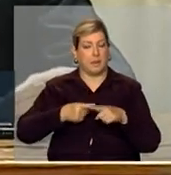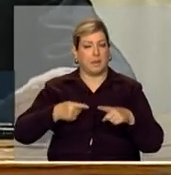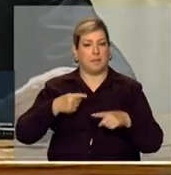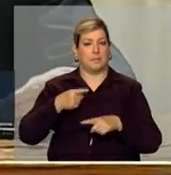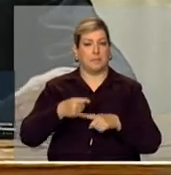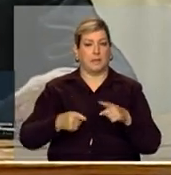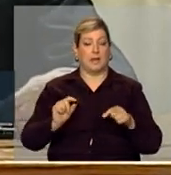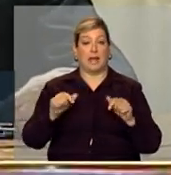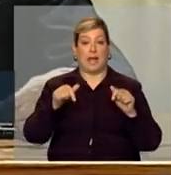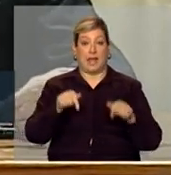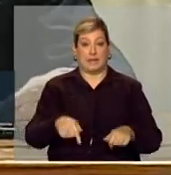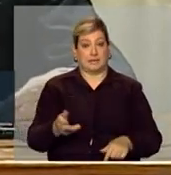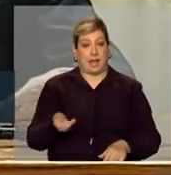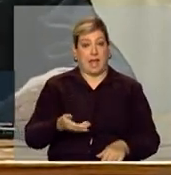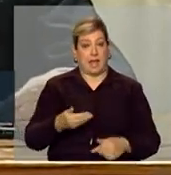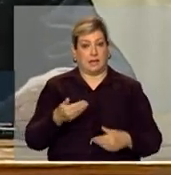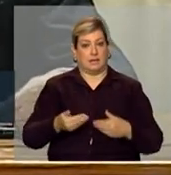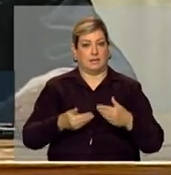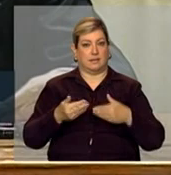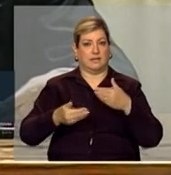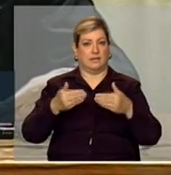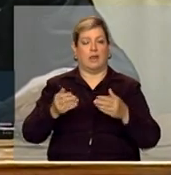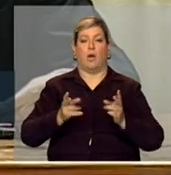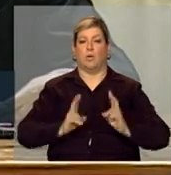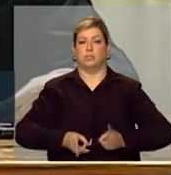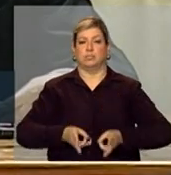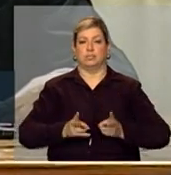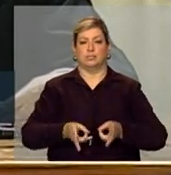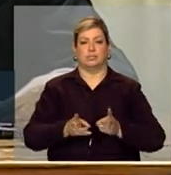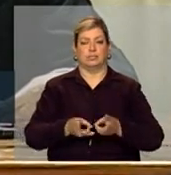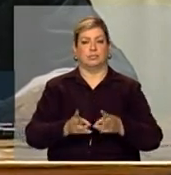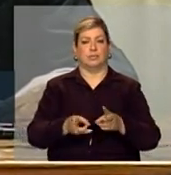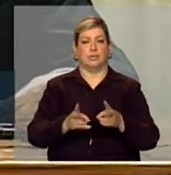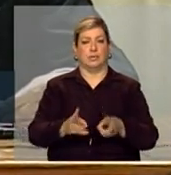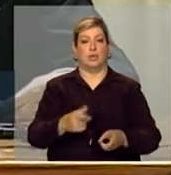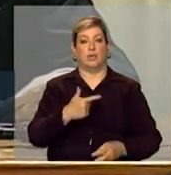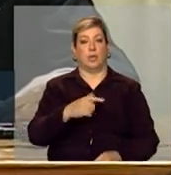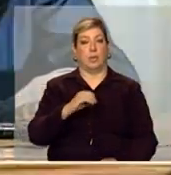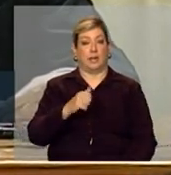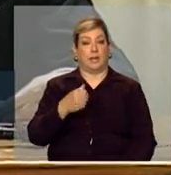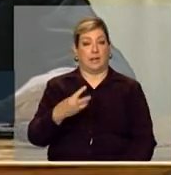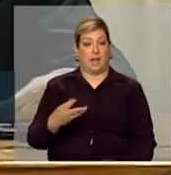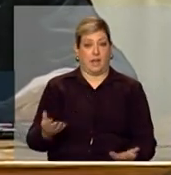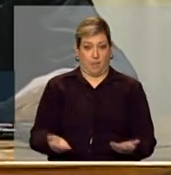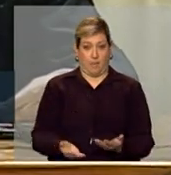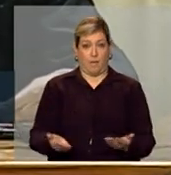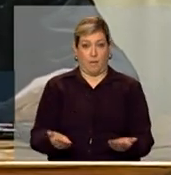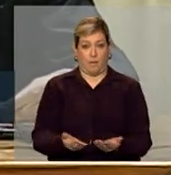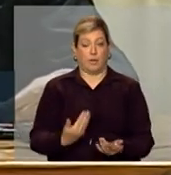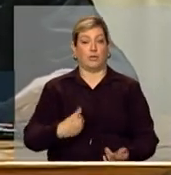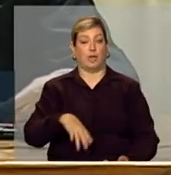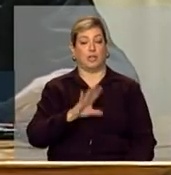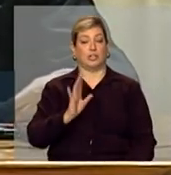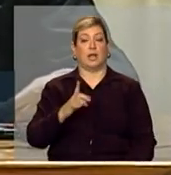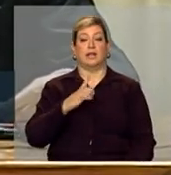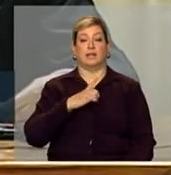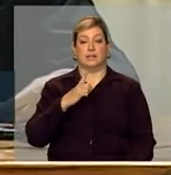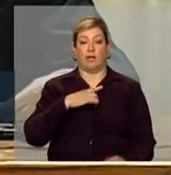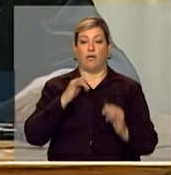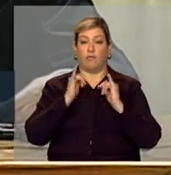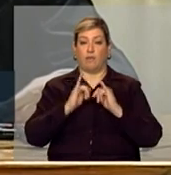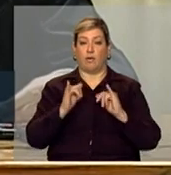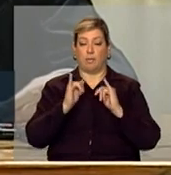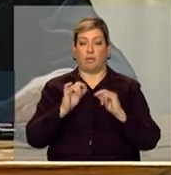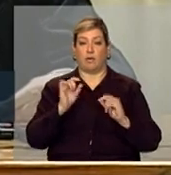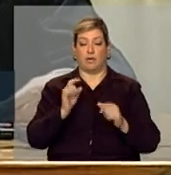e essa aceleração está continuando em 2013 nós já temos dados do dos